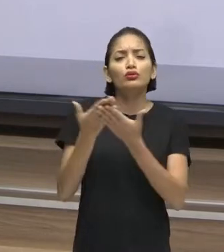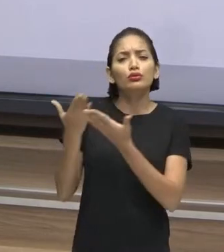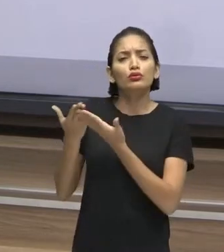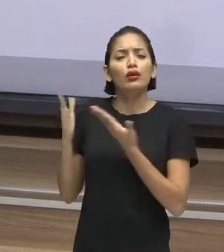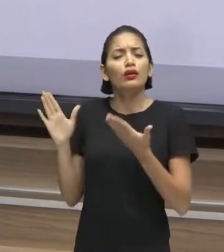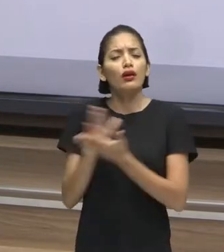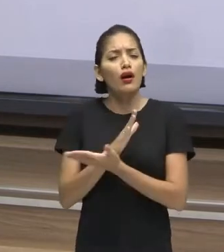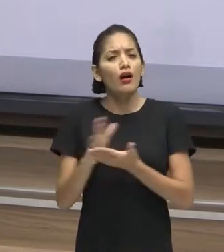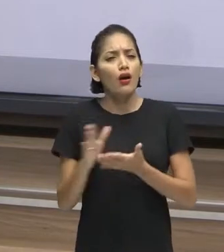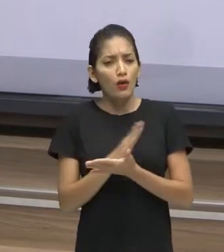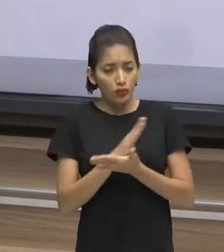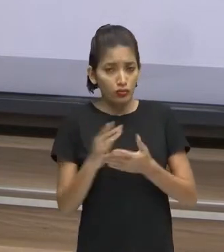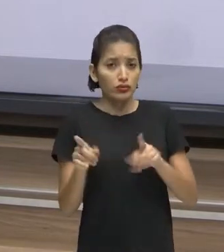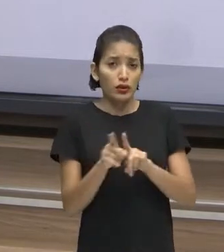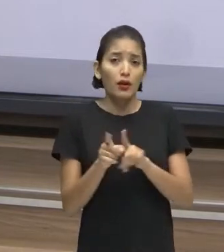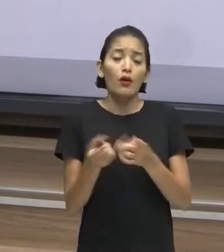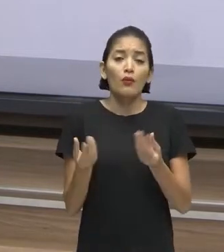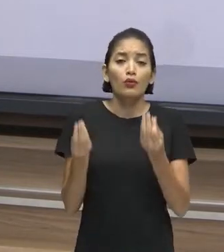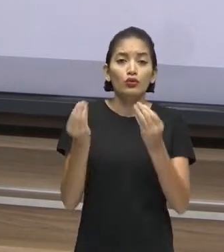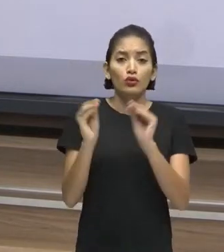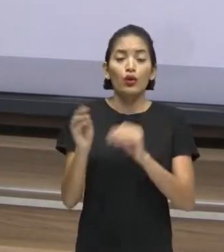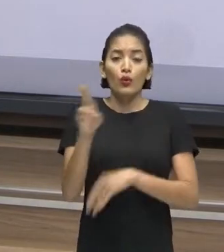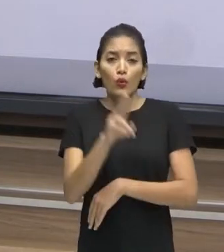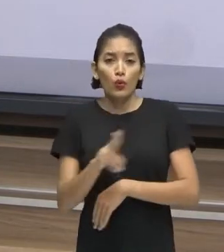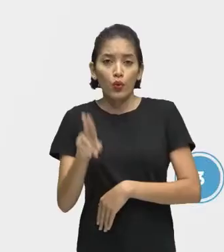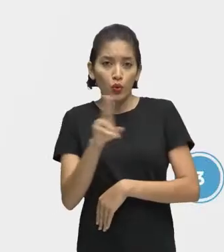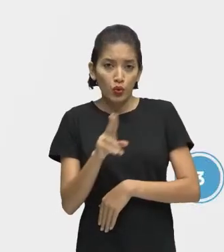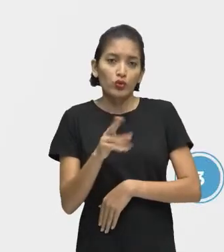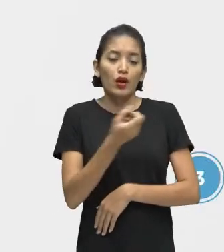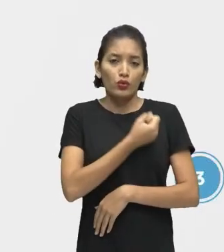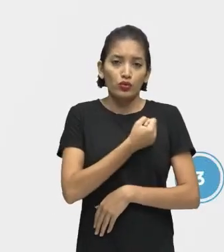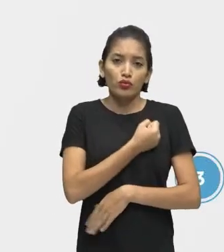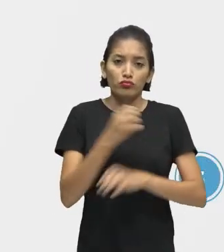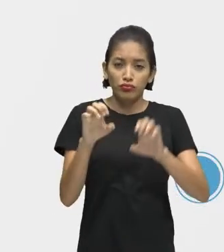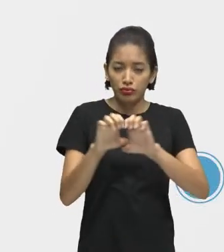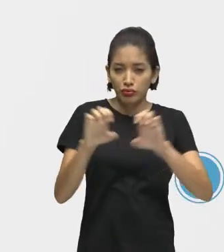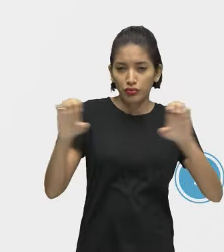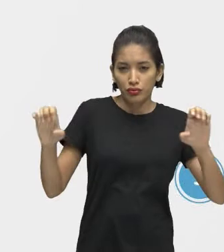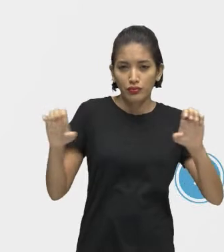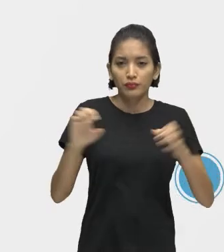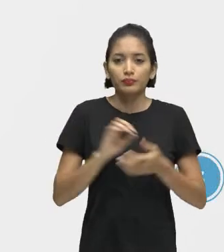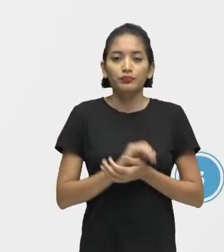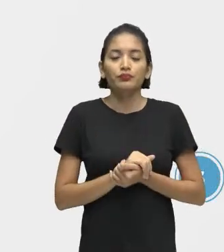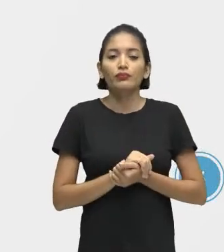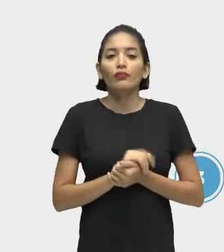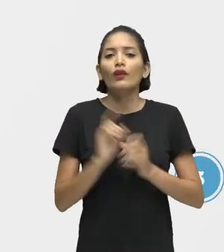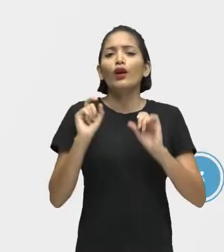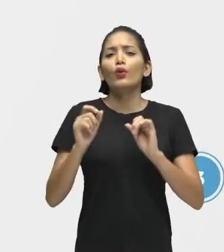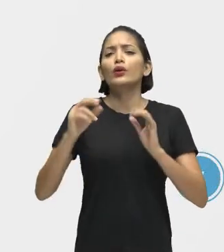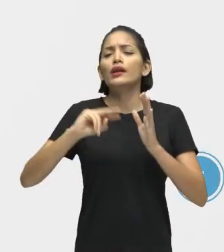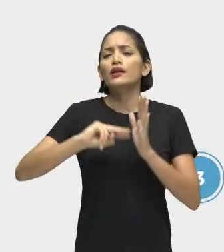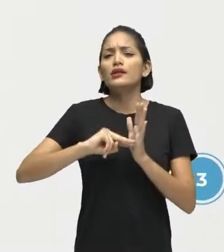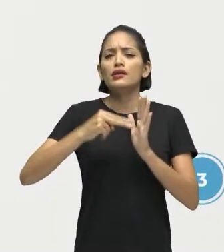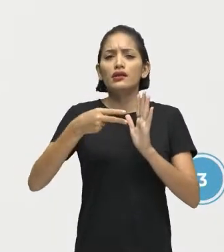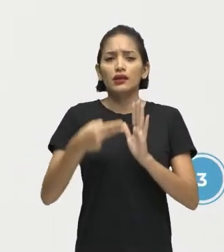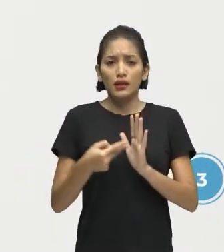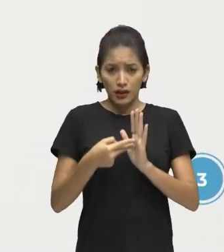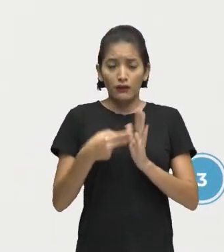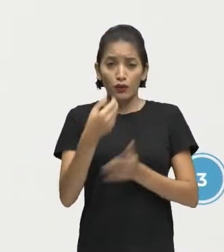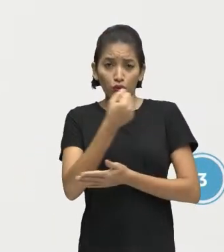gente pode aplicar as expressões algébricas. Vamos ver. O que são as